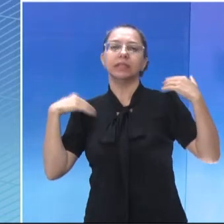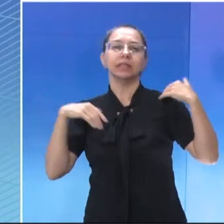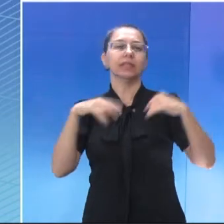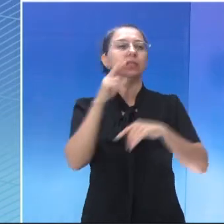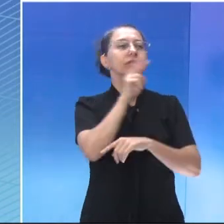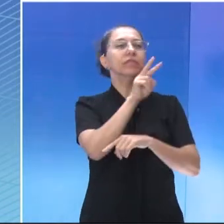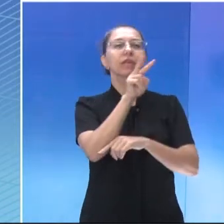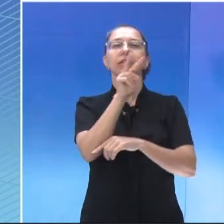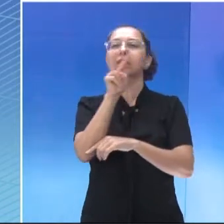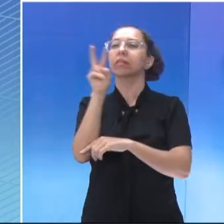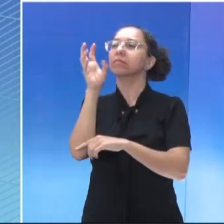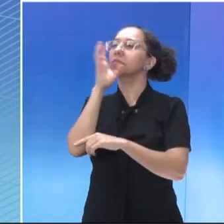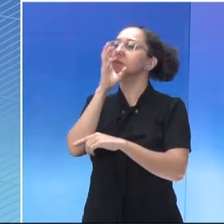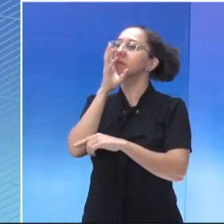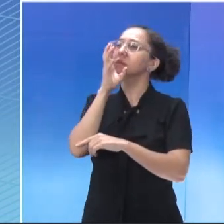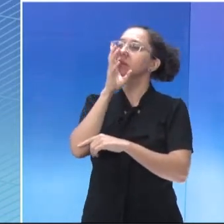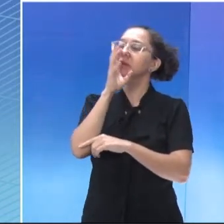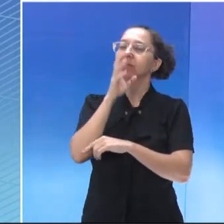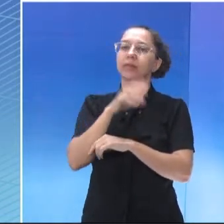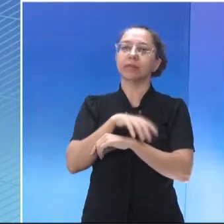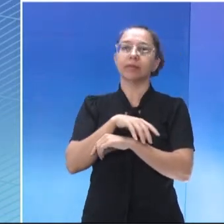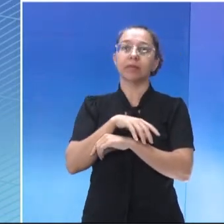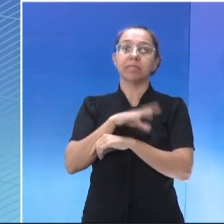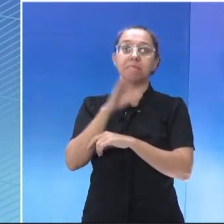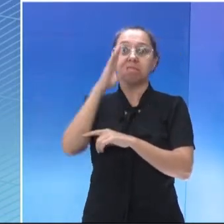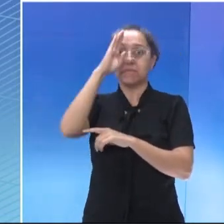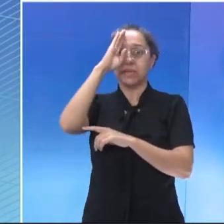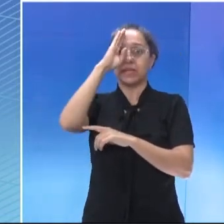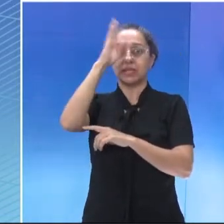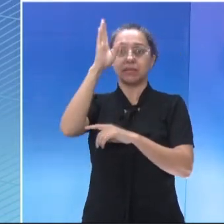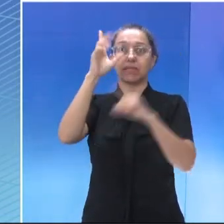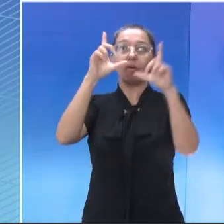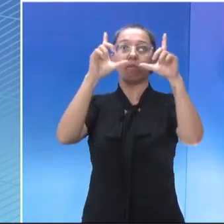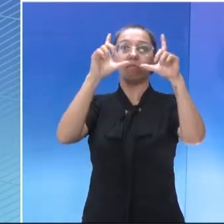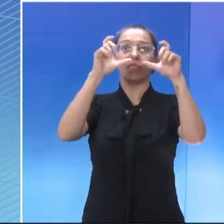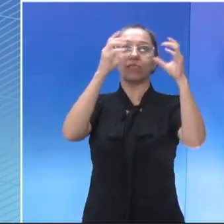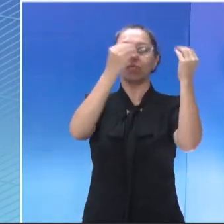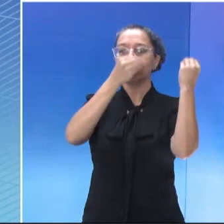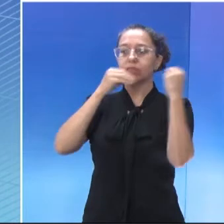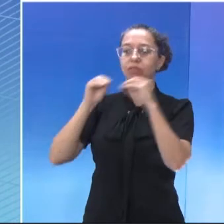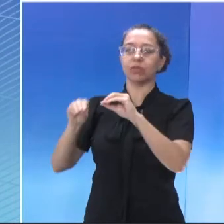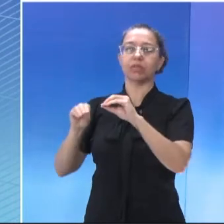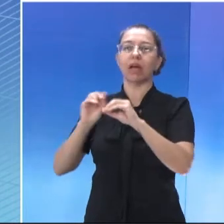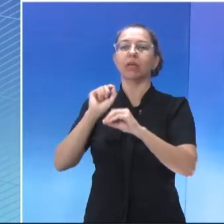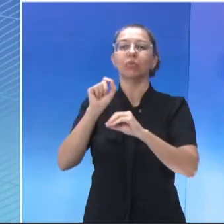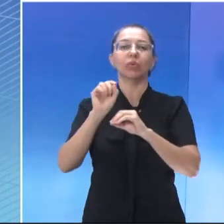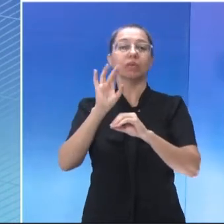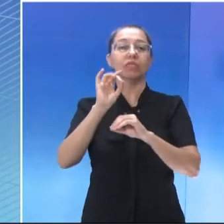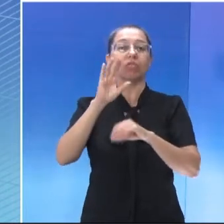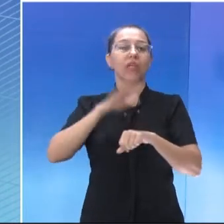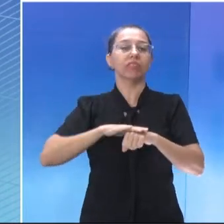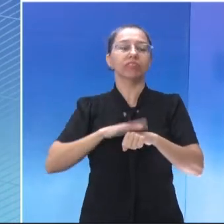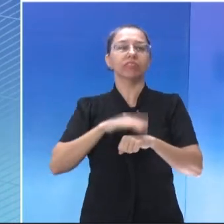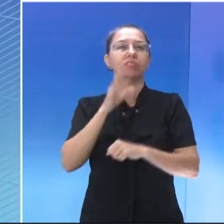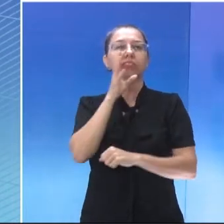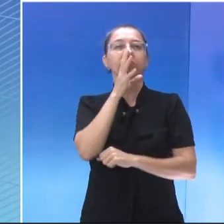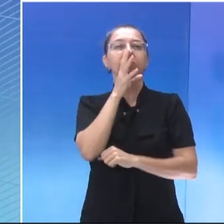paisagem, ela acha muito mais importante postar a paisagem, tirar uma foto legal, do que observar a